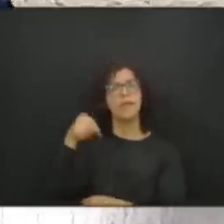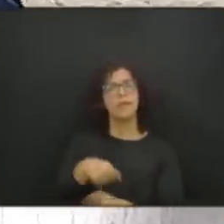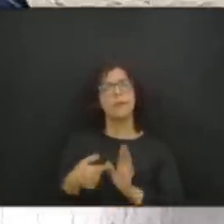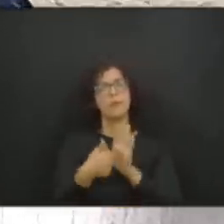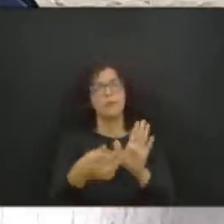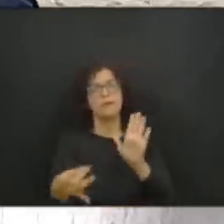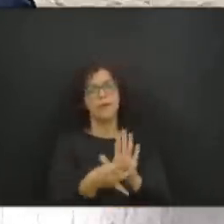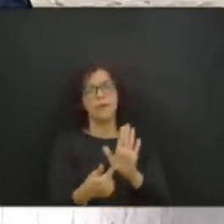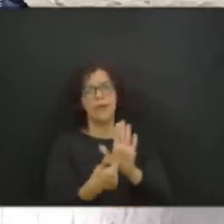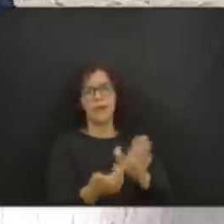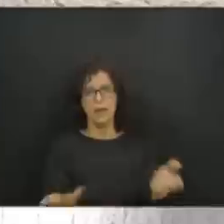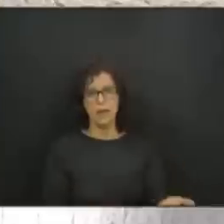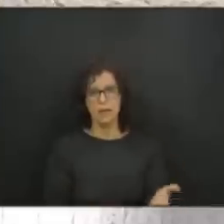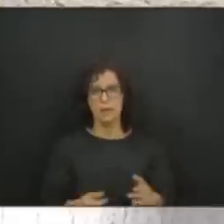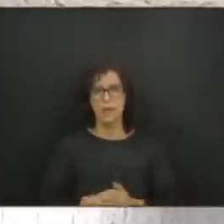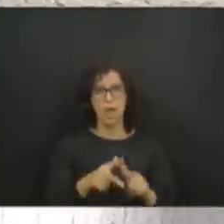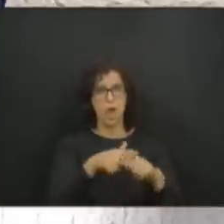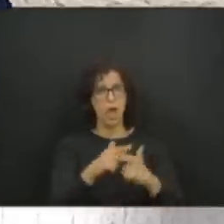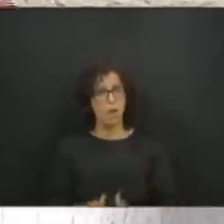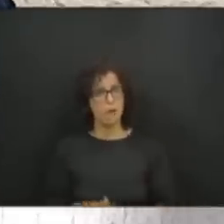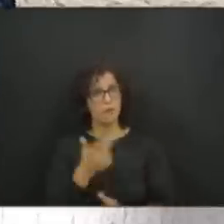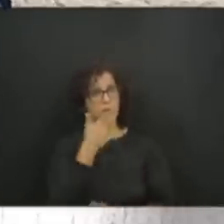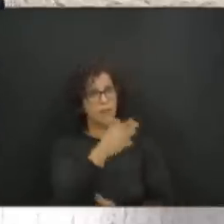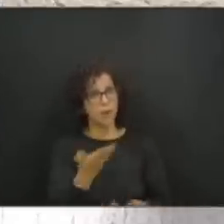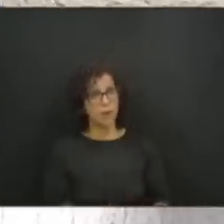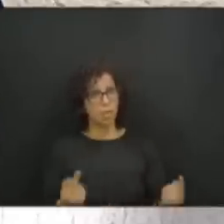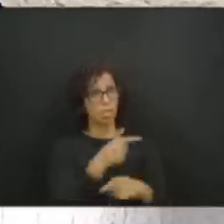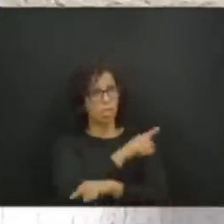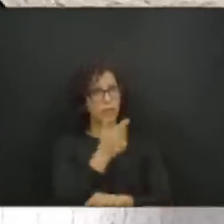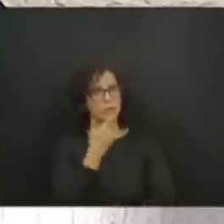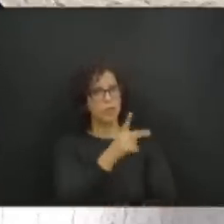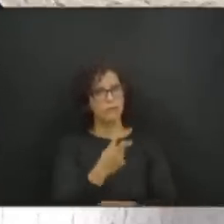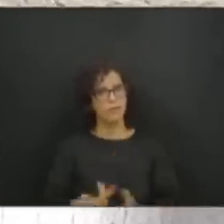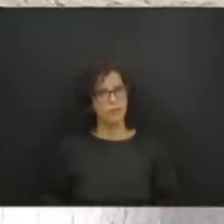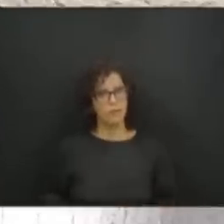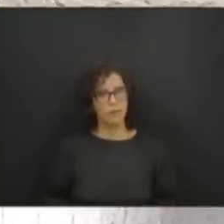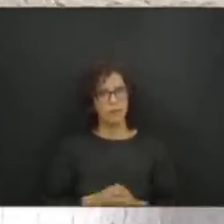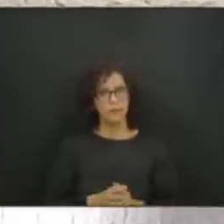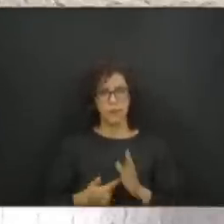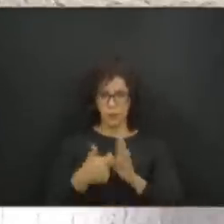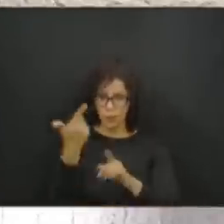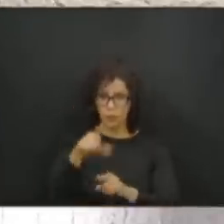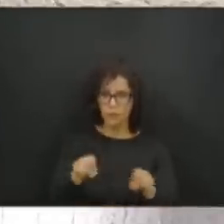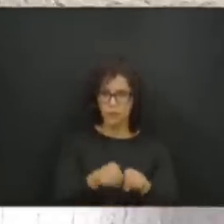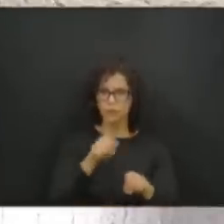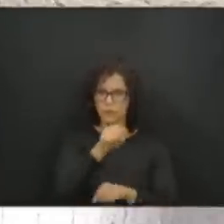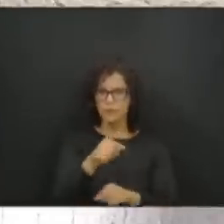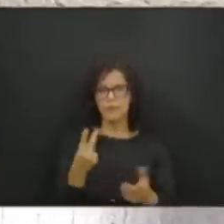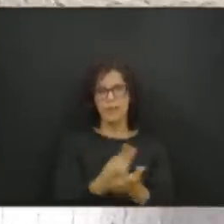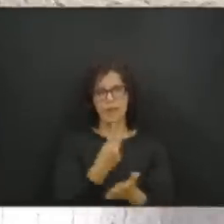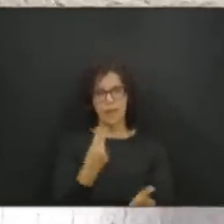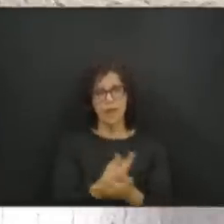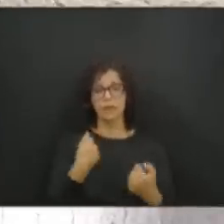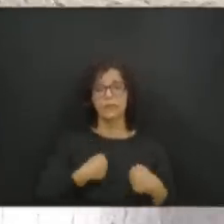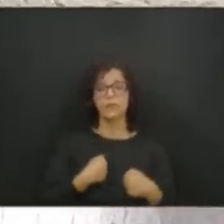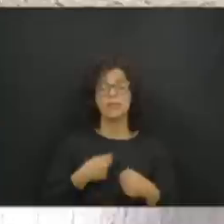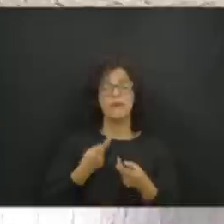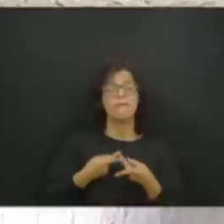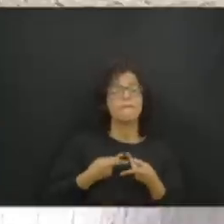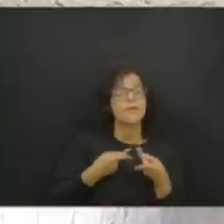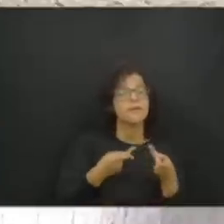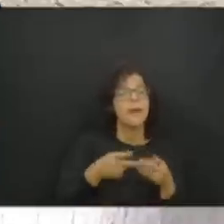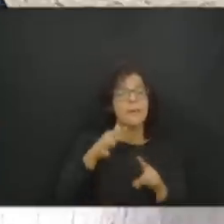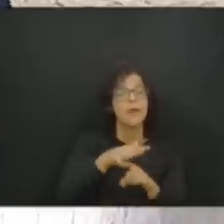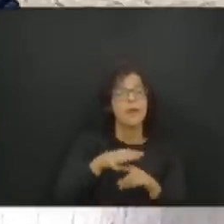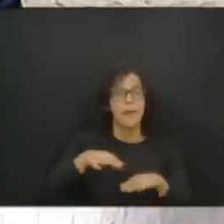que vir aqui trazer a verdade e fazer esse contraponto e mostrar mais uma vez que vossa excelência tem que caminhar o